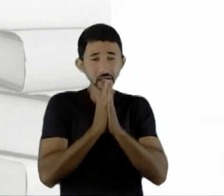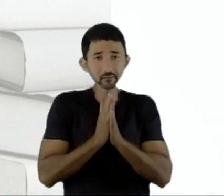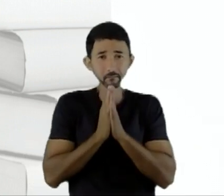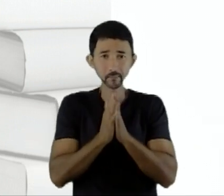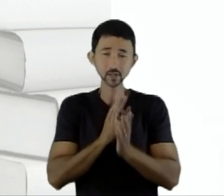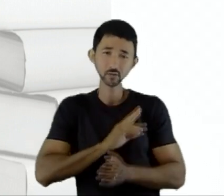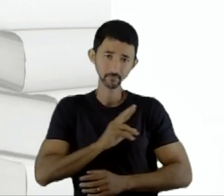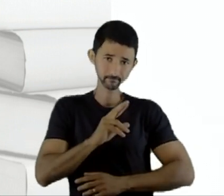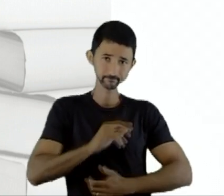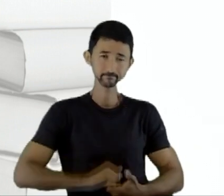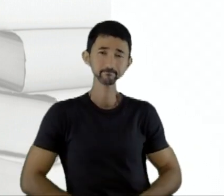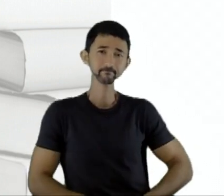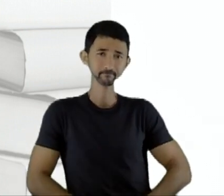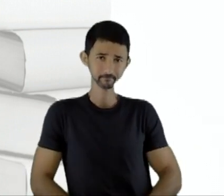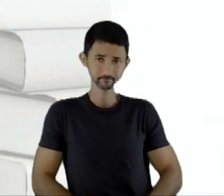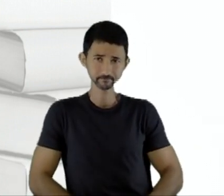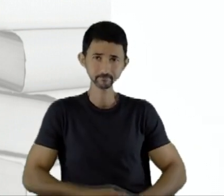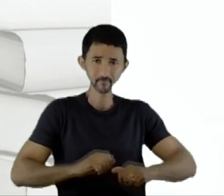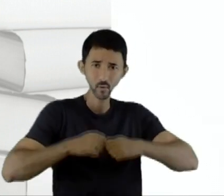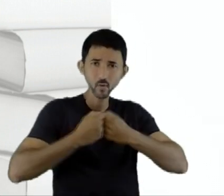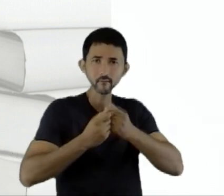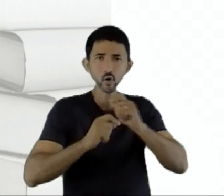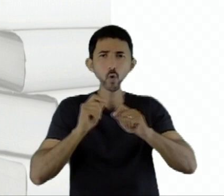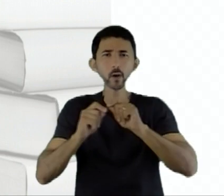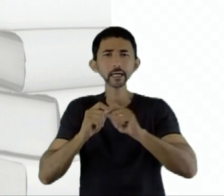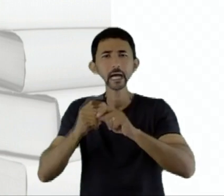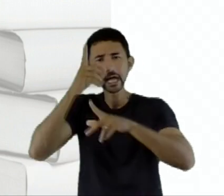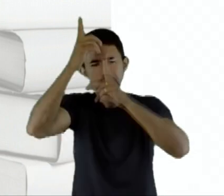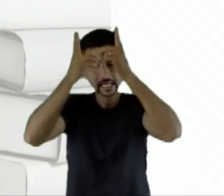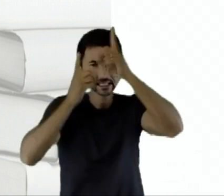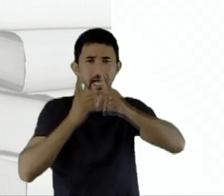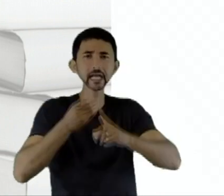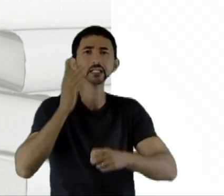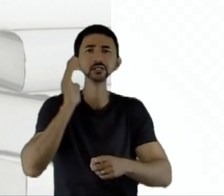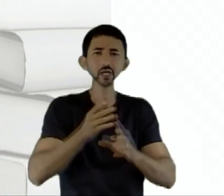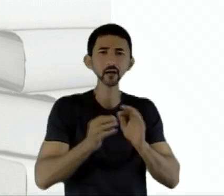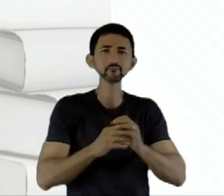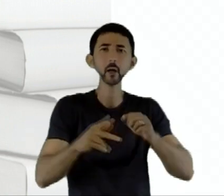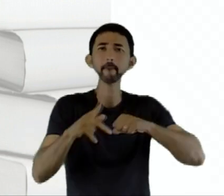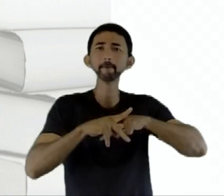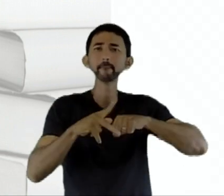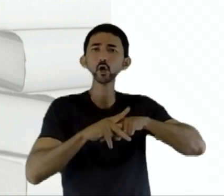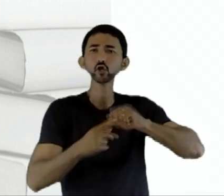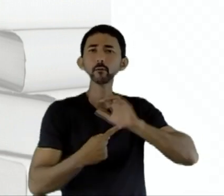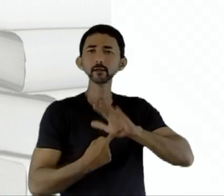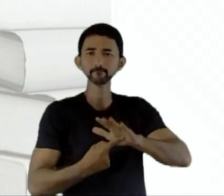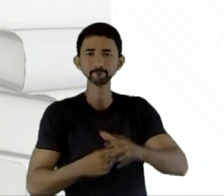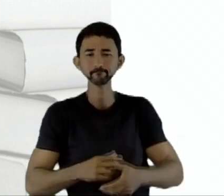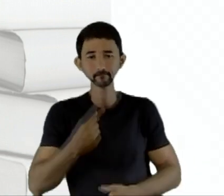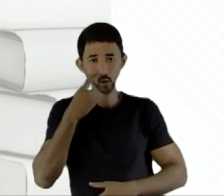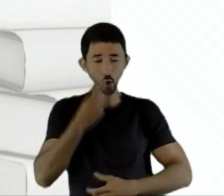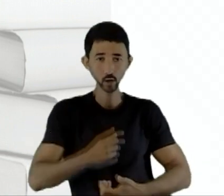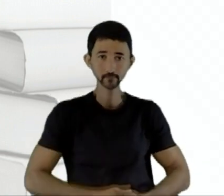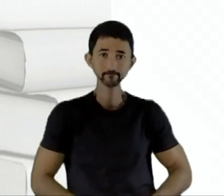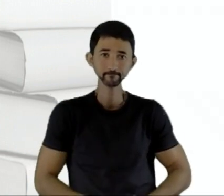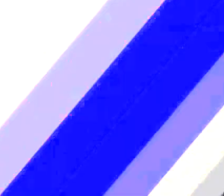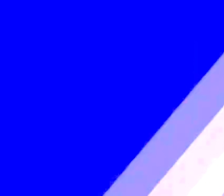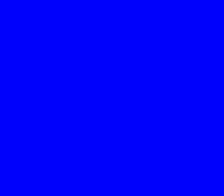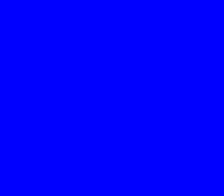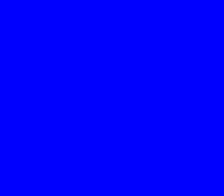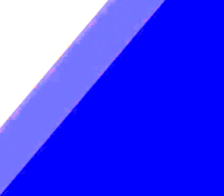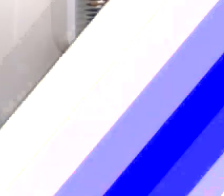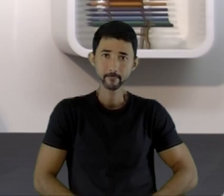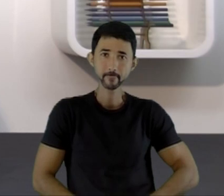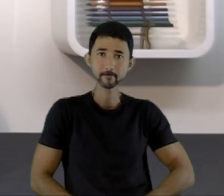o isso retoma uma determinada ideia que também é um pronome demonstrativo. Olha aqui para mim, para a gente pensar